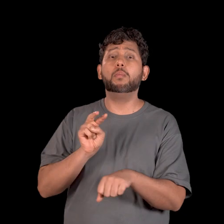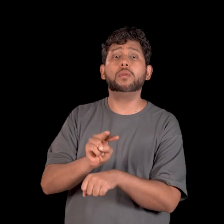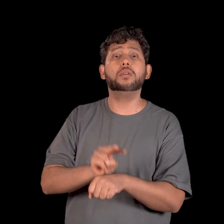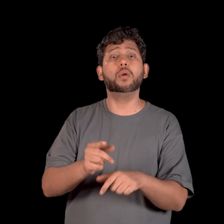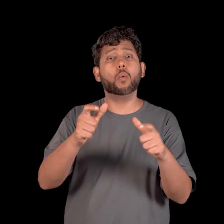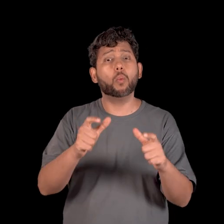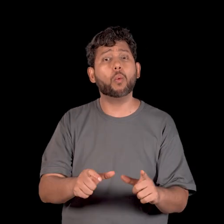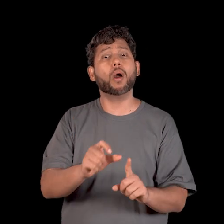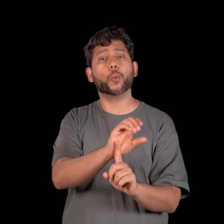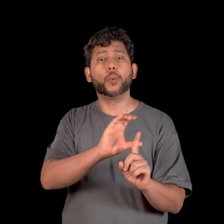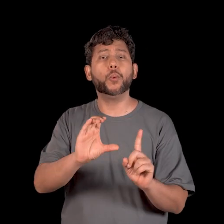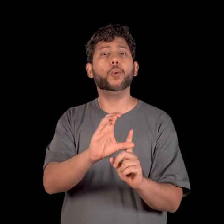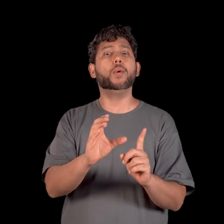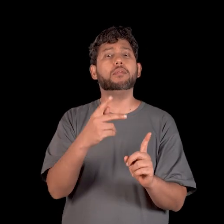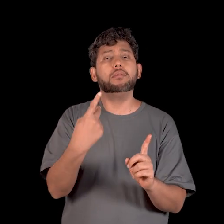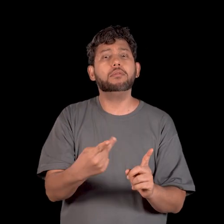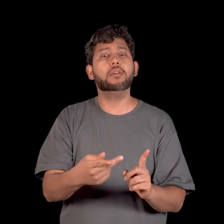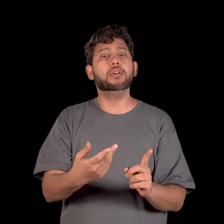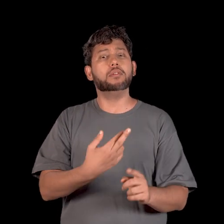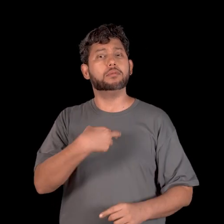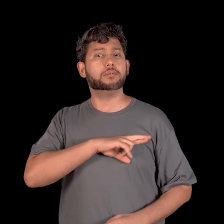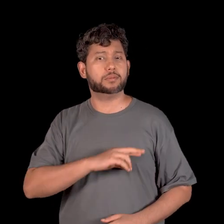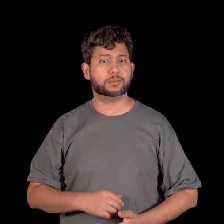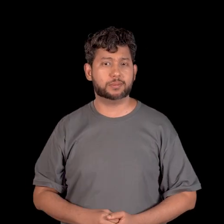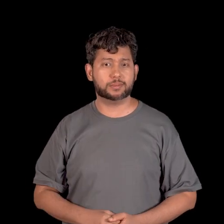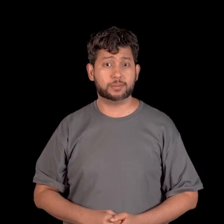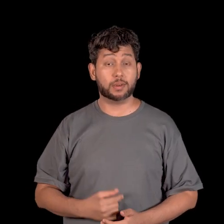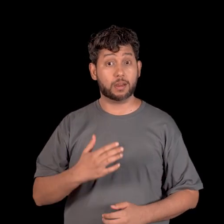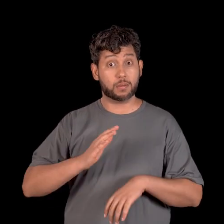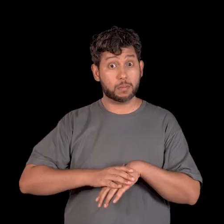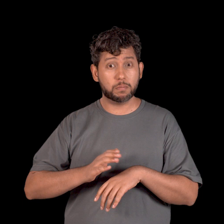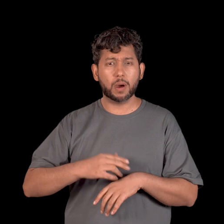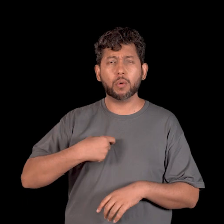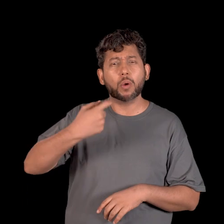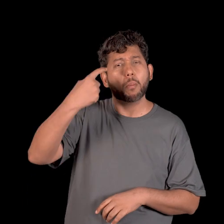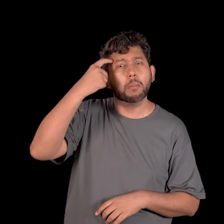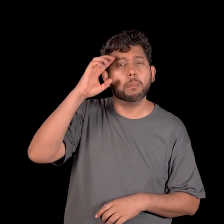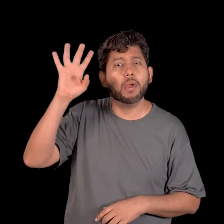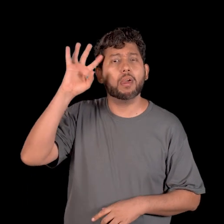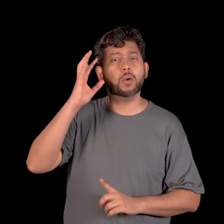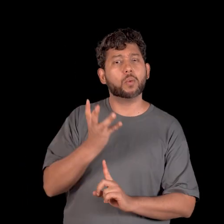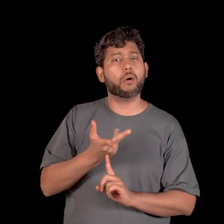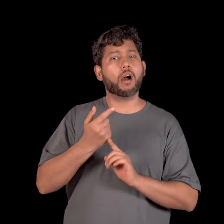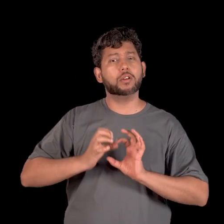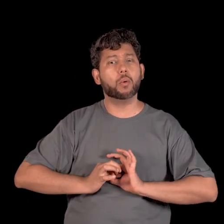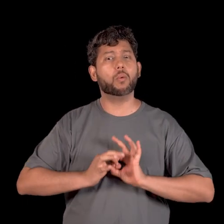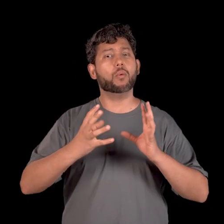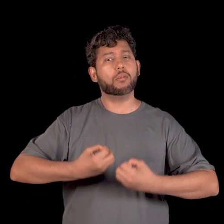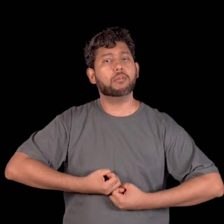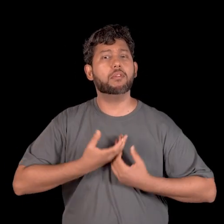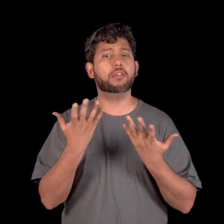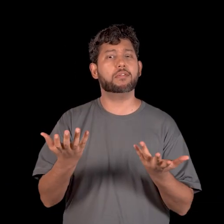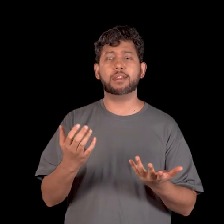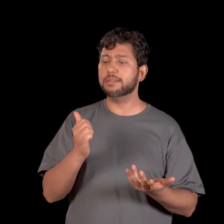na forma da lei, a proteção aos locais de culto e às suas liturgias. A livre expressão da atividade intelectual,